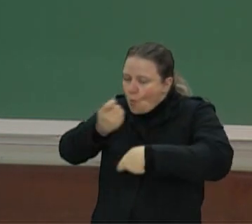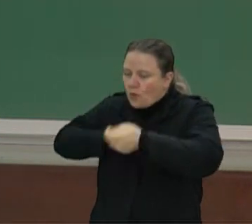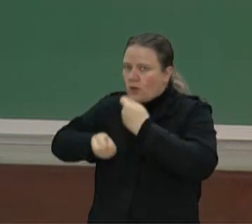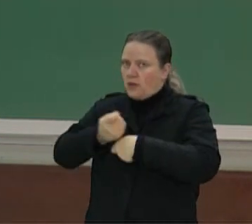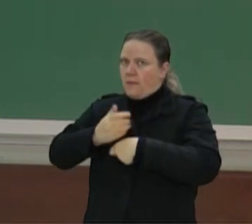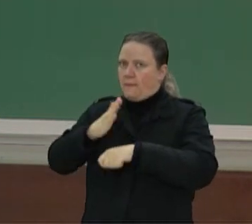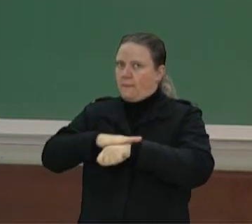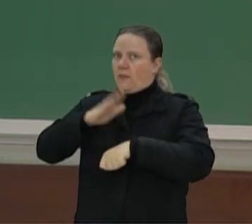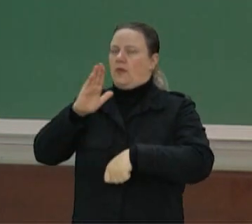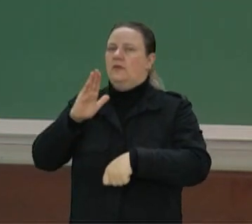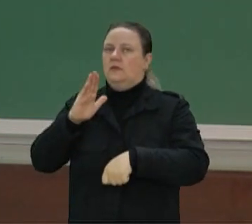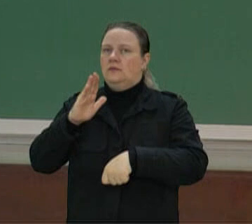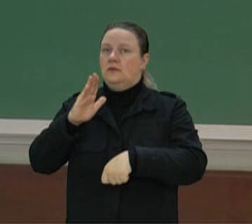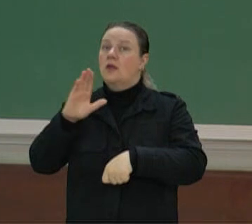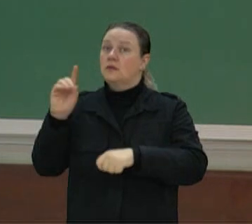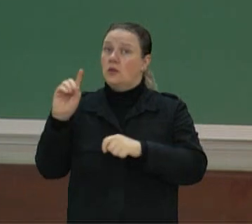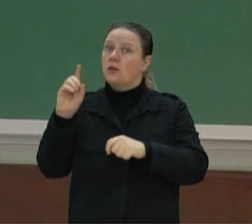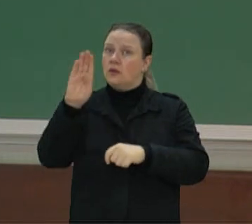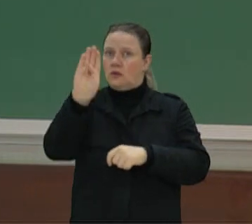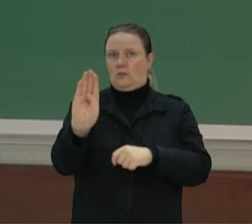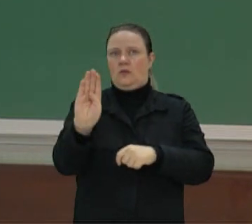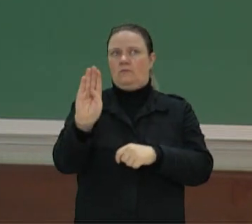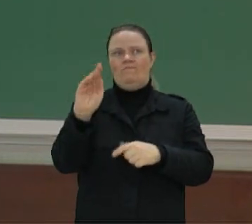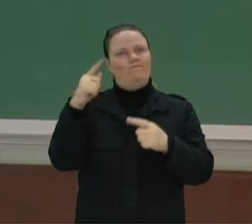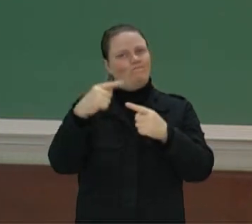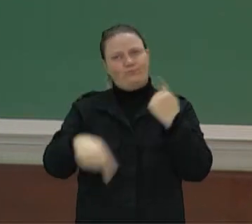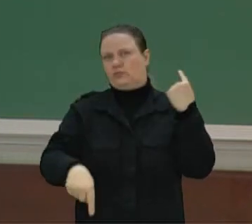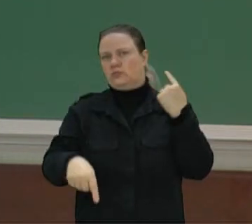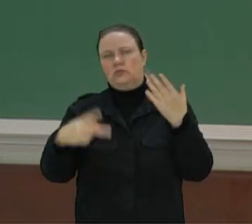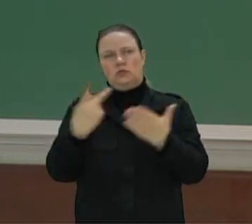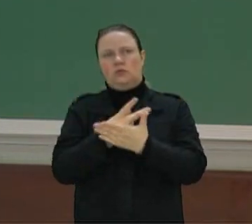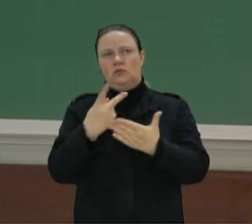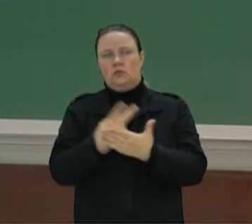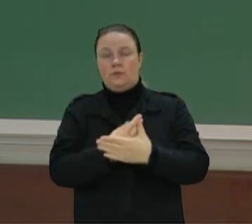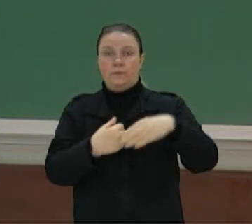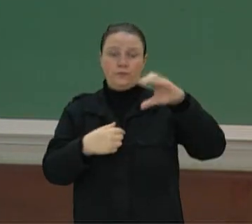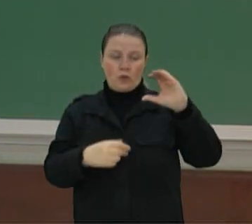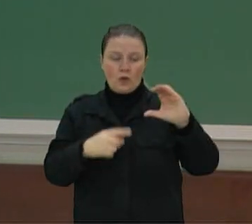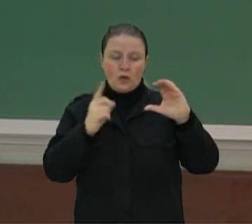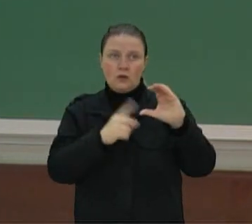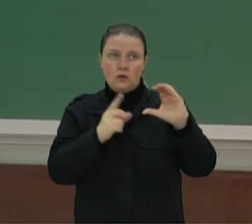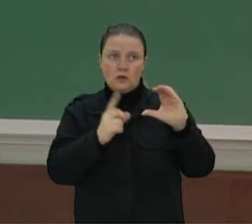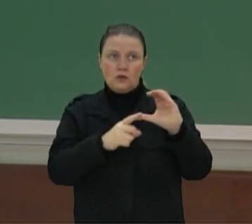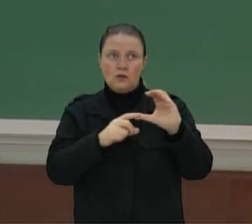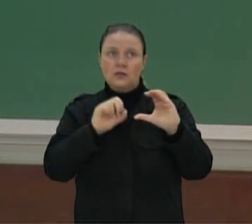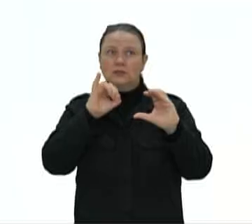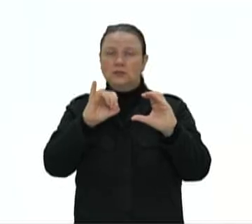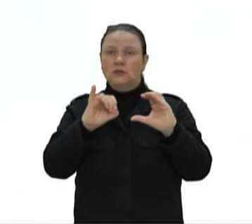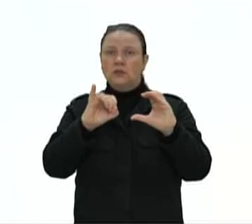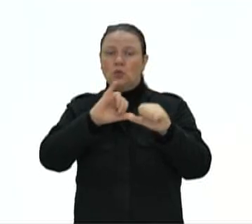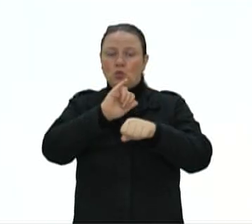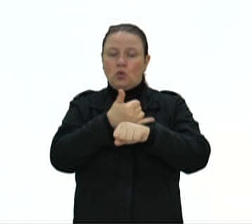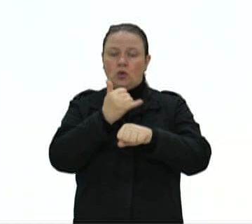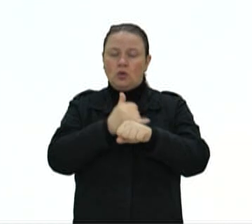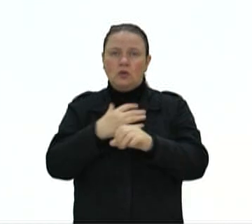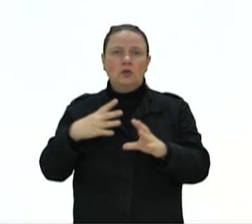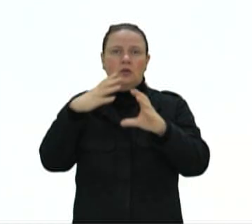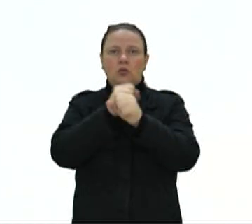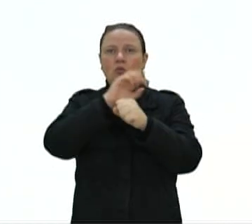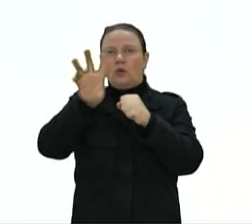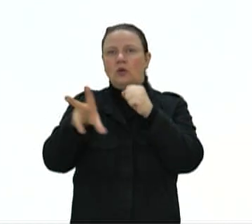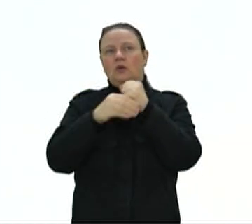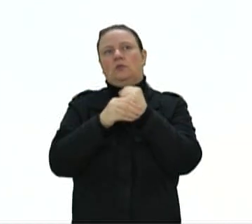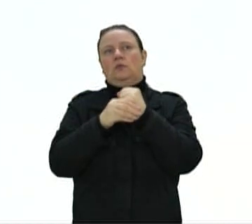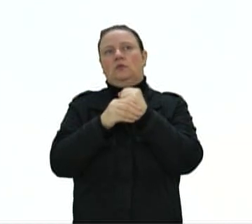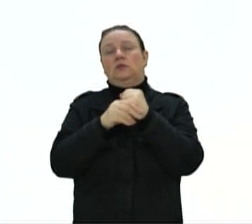composto depois dessa unidade 1. Então a B também está errada. Agora C. Composto se o período do empréstimo for menor do